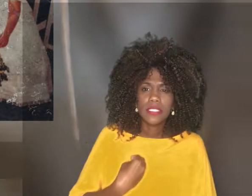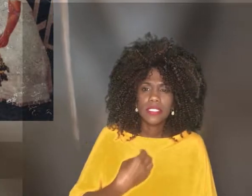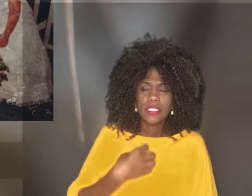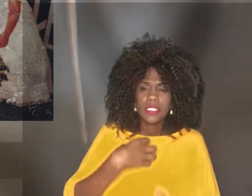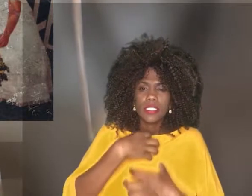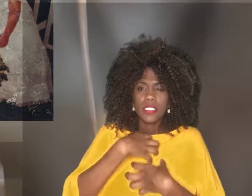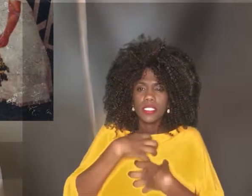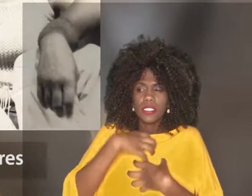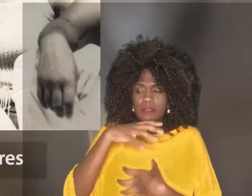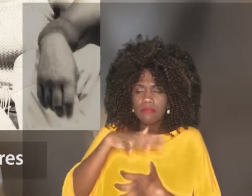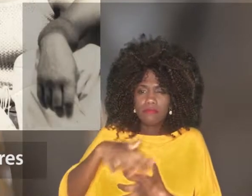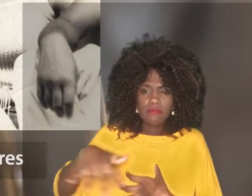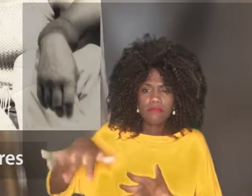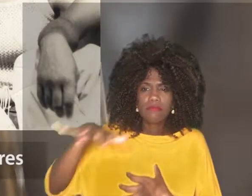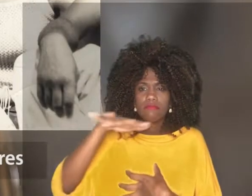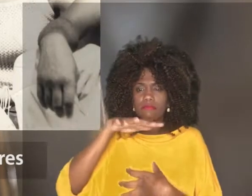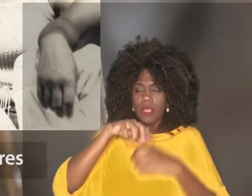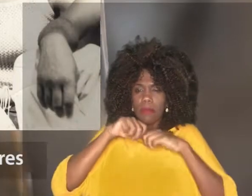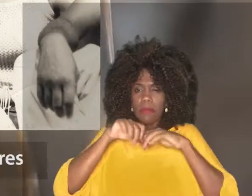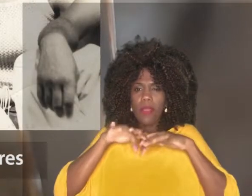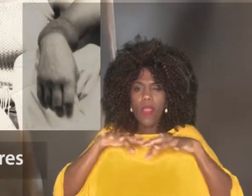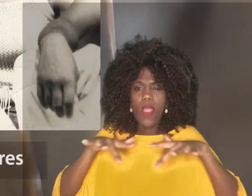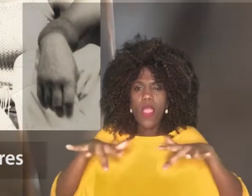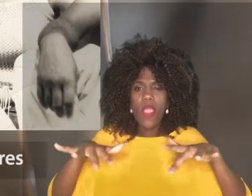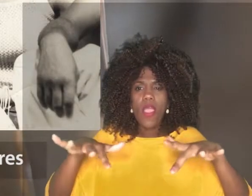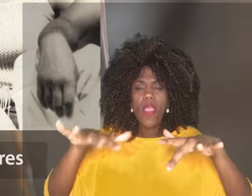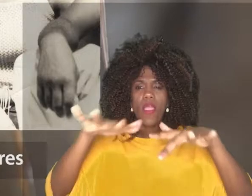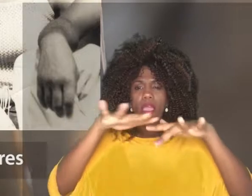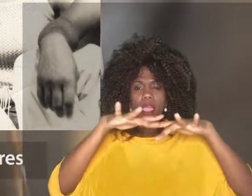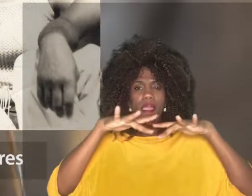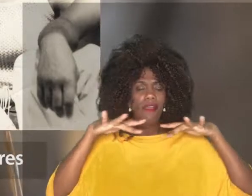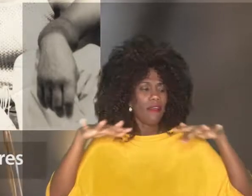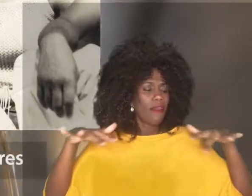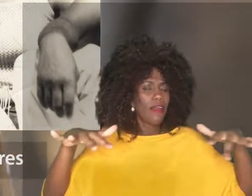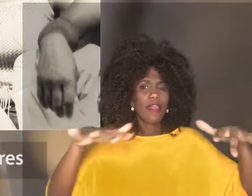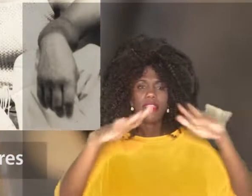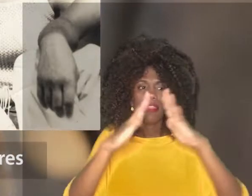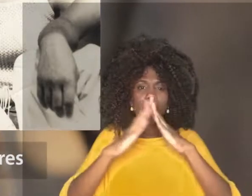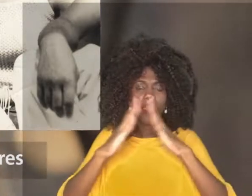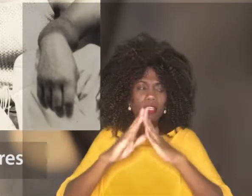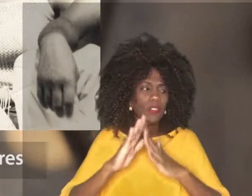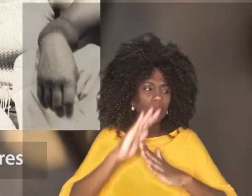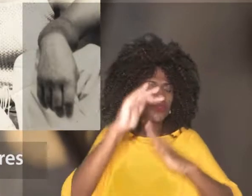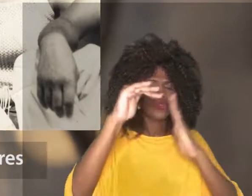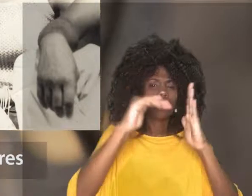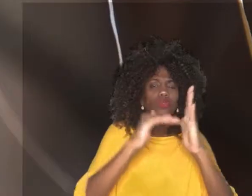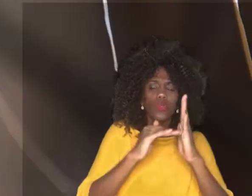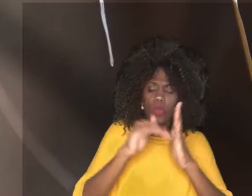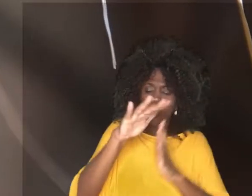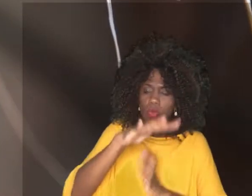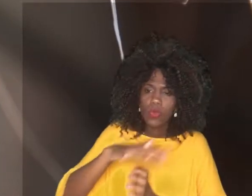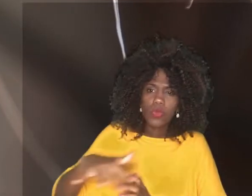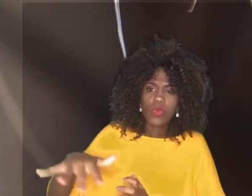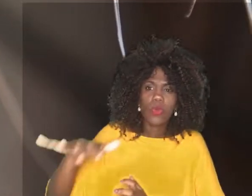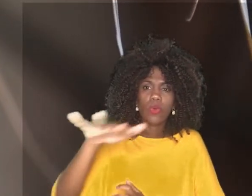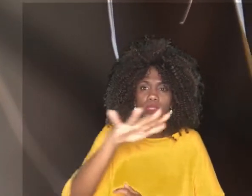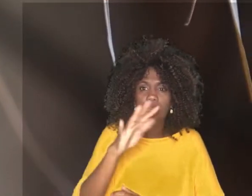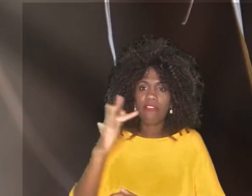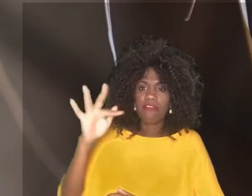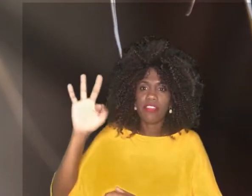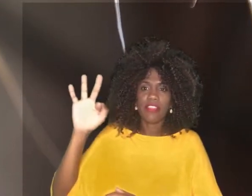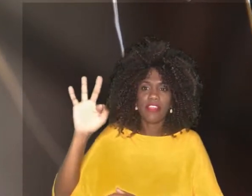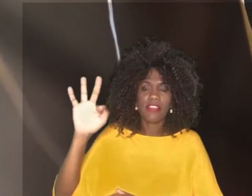ela se espraiava não somente pela casa, mas por todo aquele ponto da